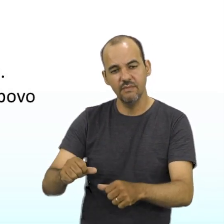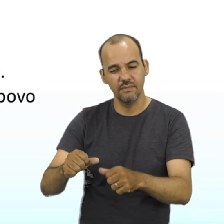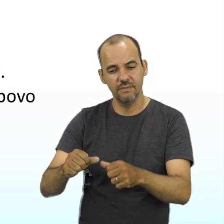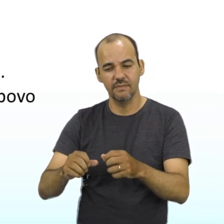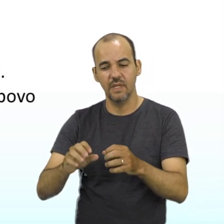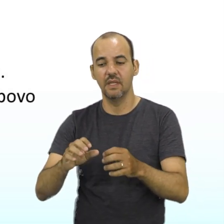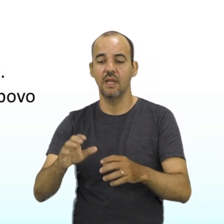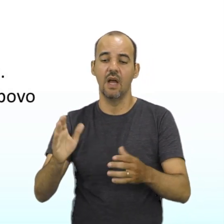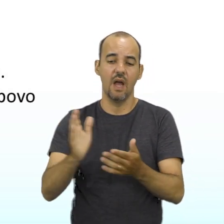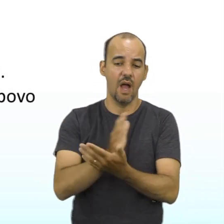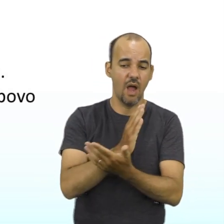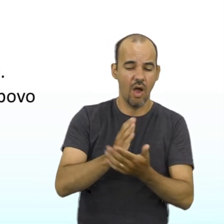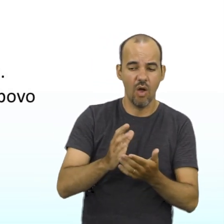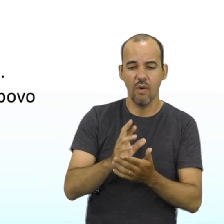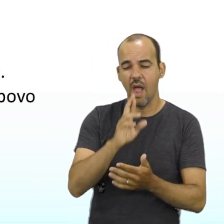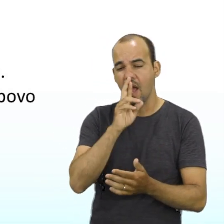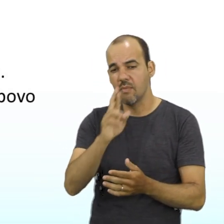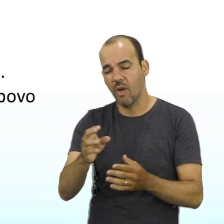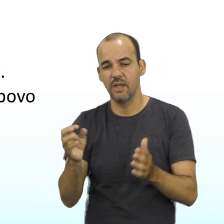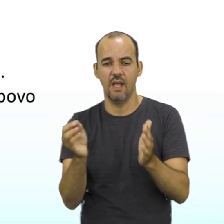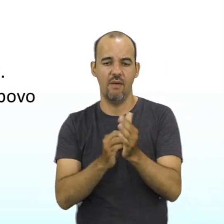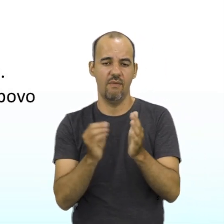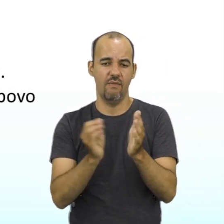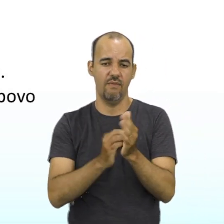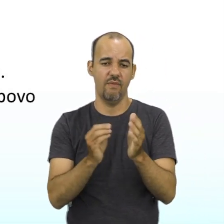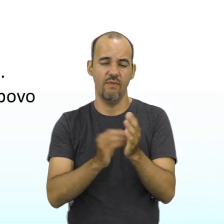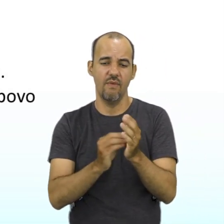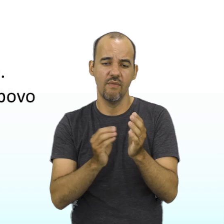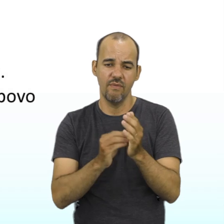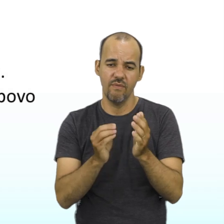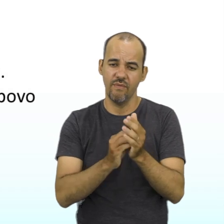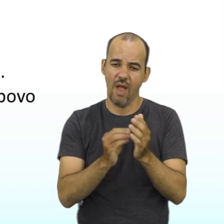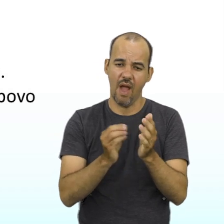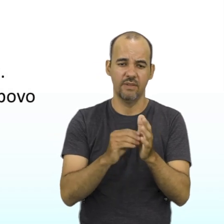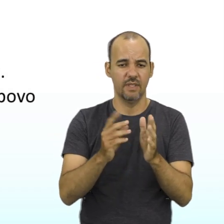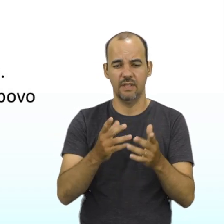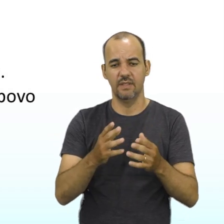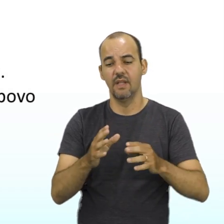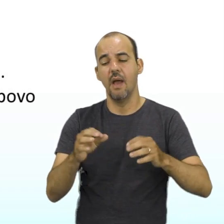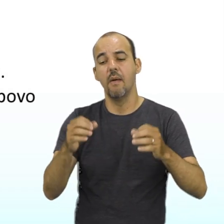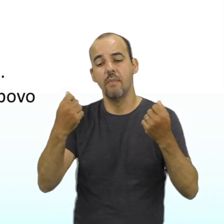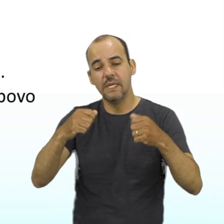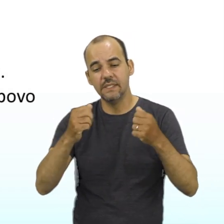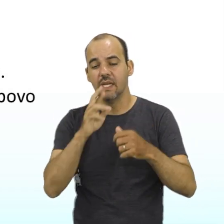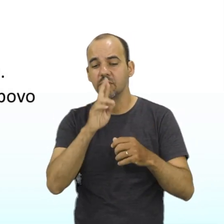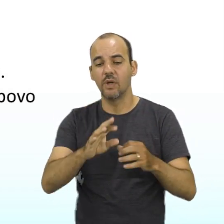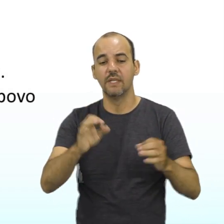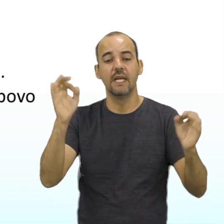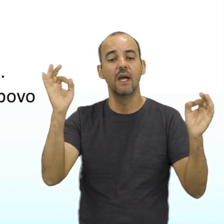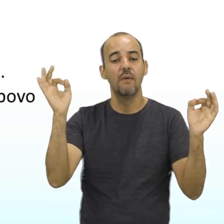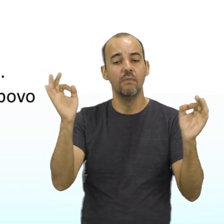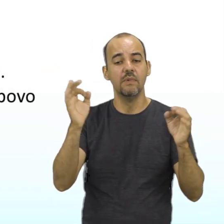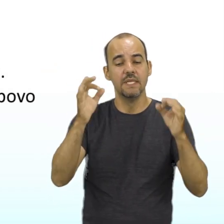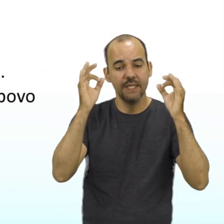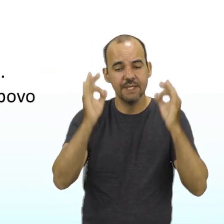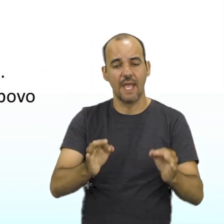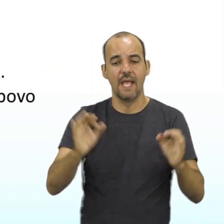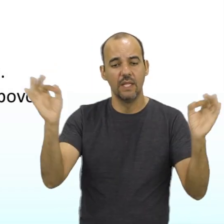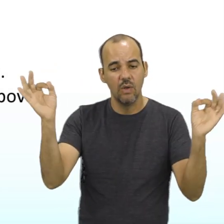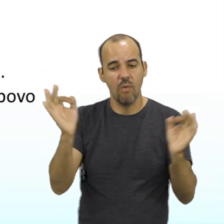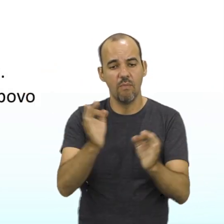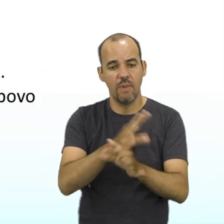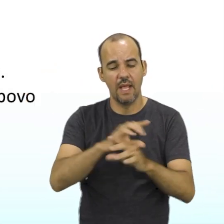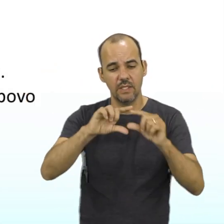e completas. Então, essa é uma resposta verdadeira, mas não é a mais completa. Na letra B, a beleza das